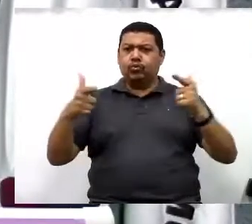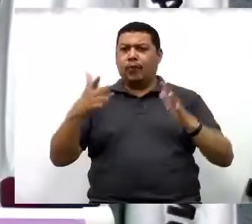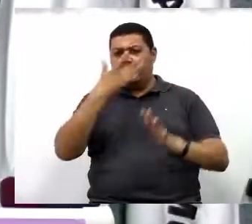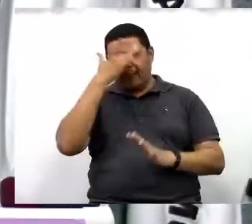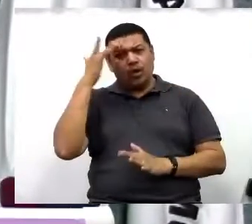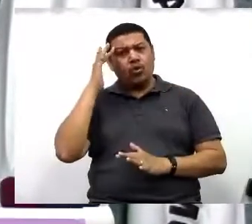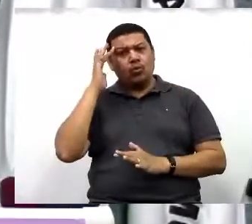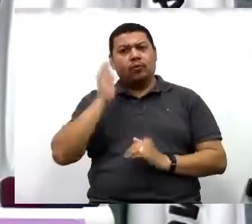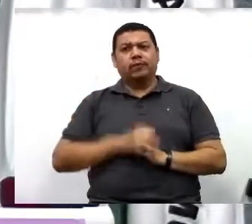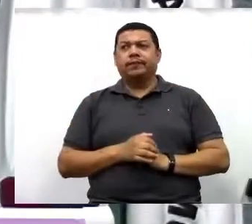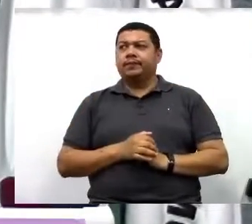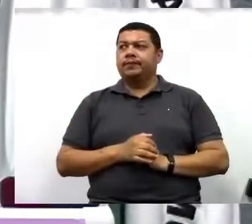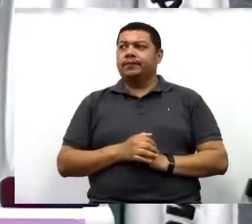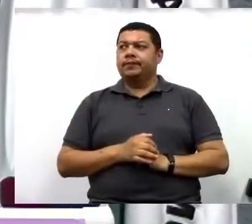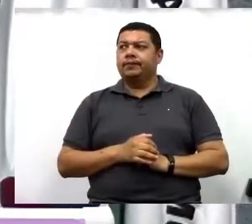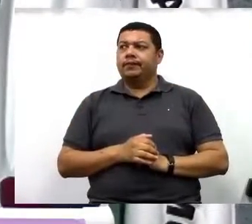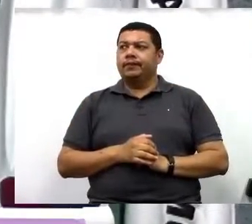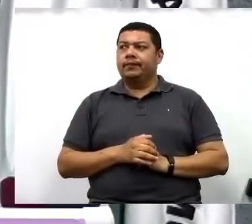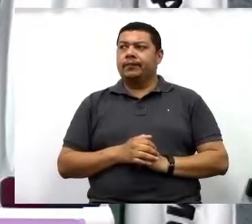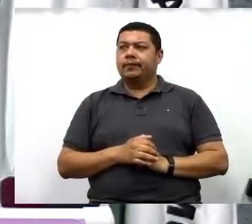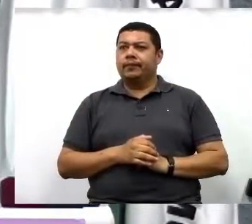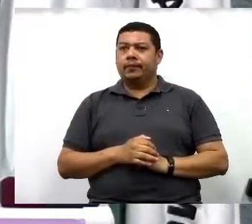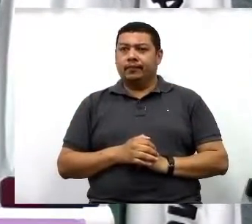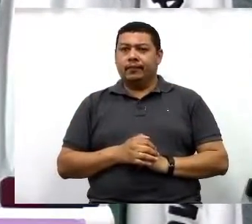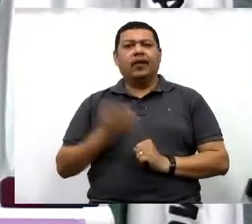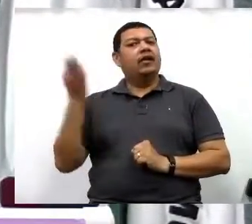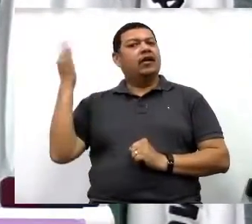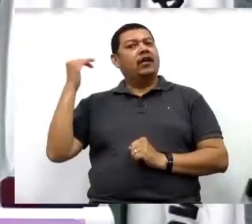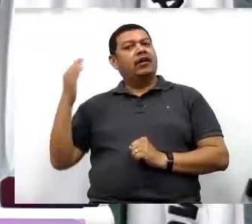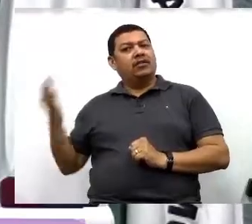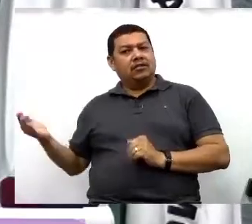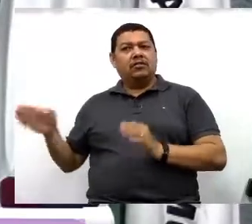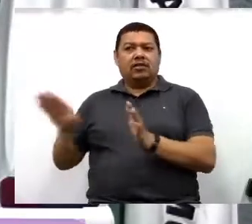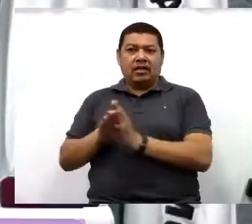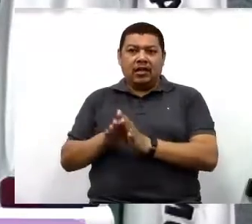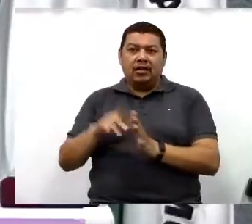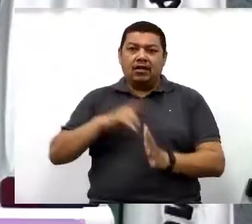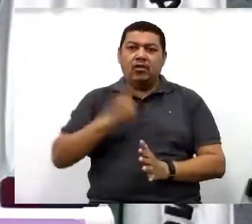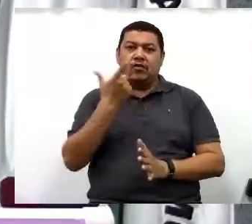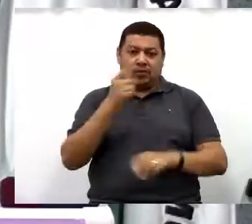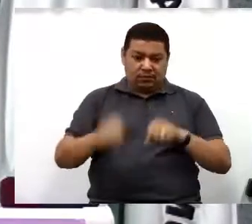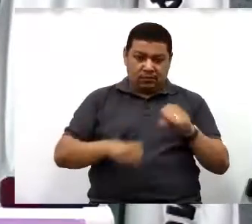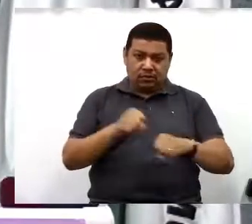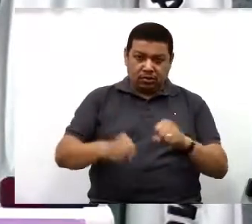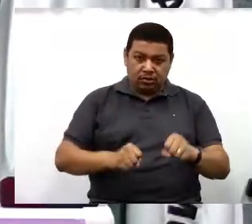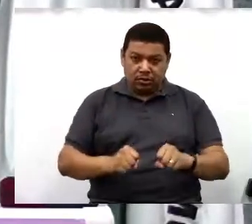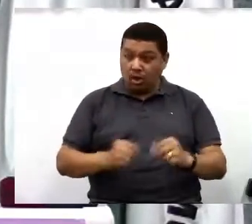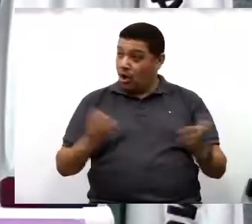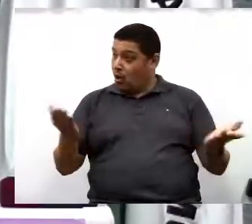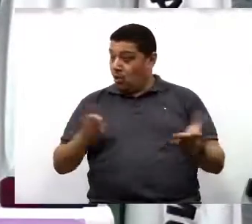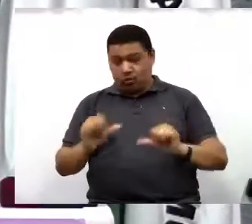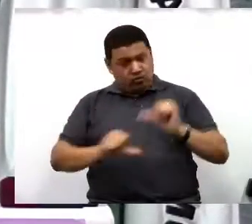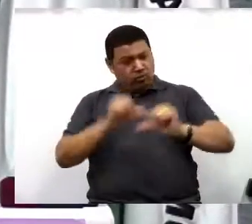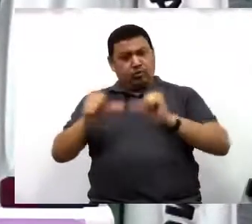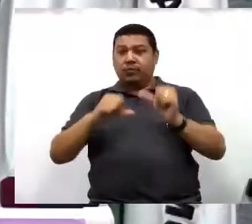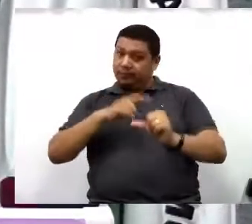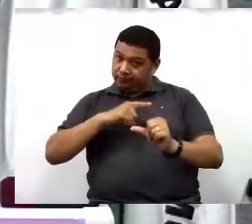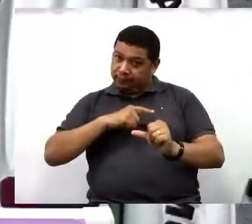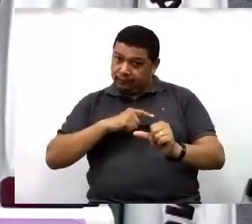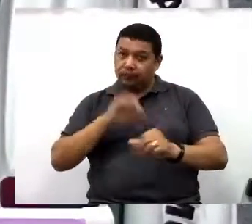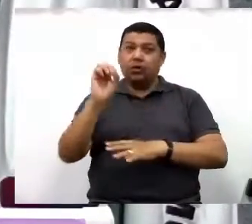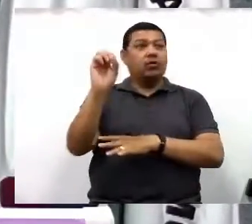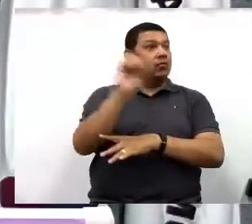aqui apenas com uma bicicleta, chegaram, hoje tem seu carro, tem sua